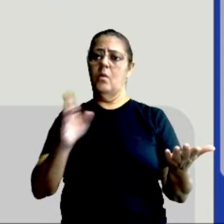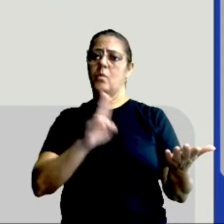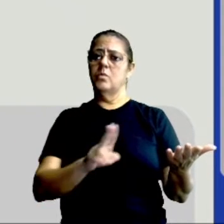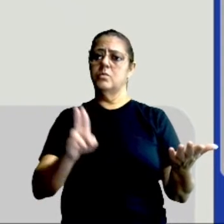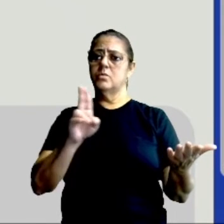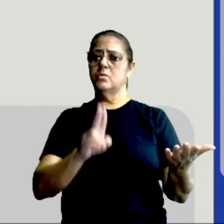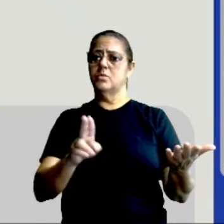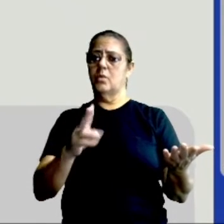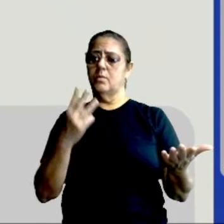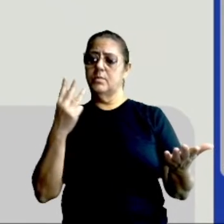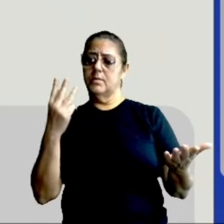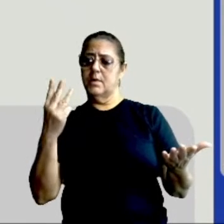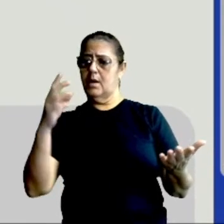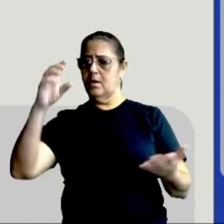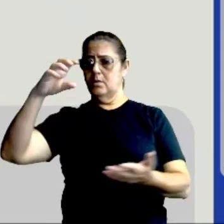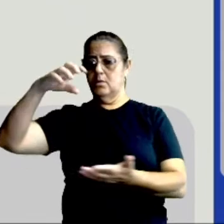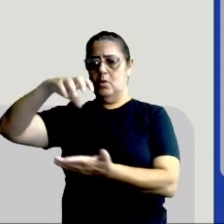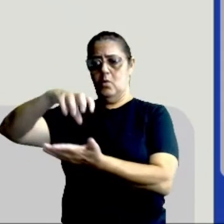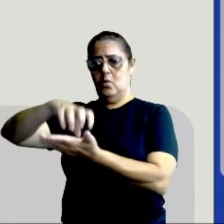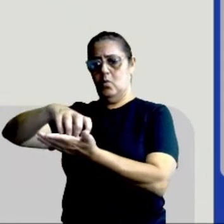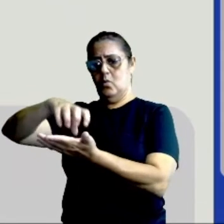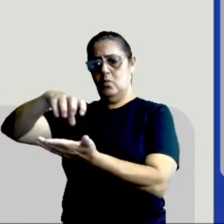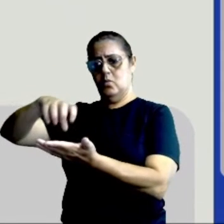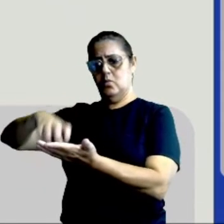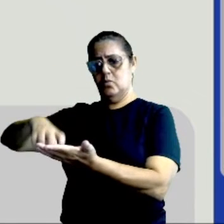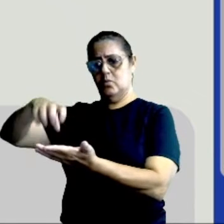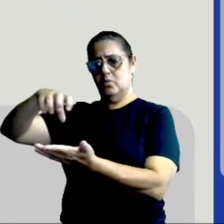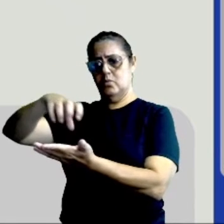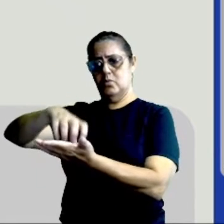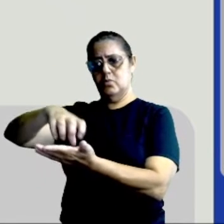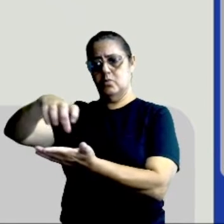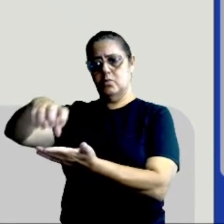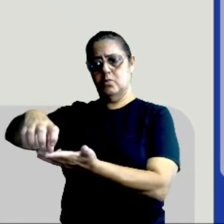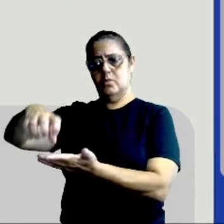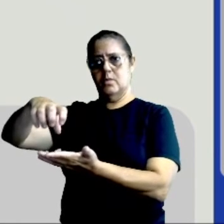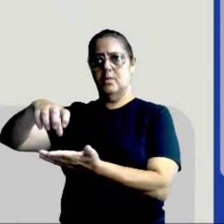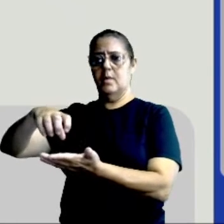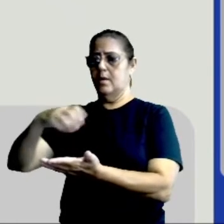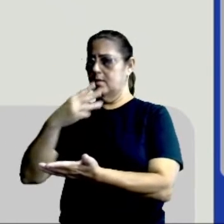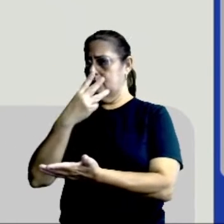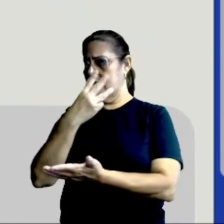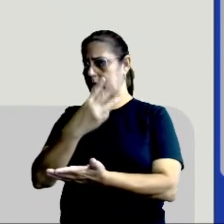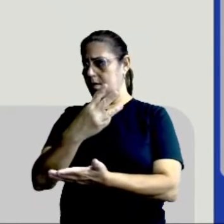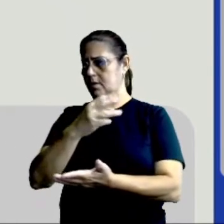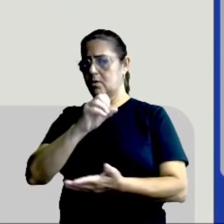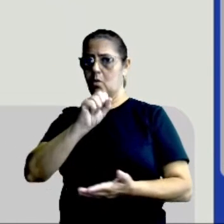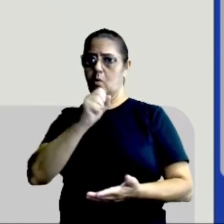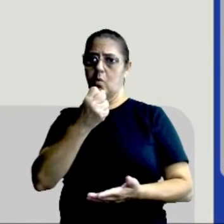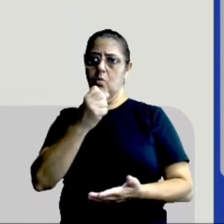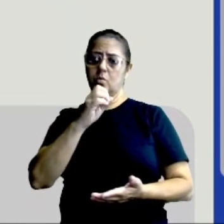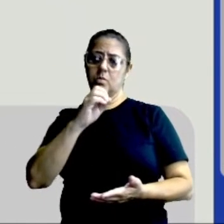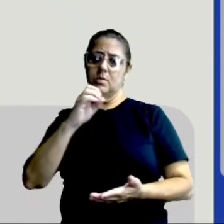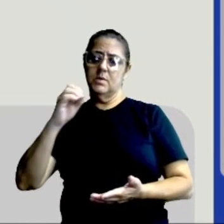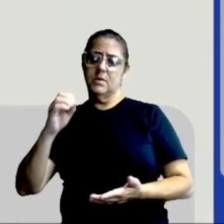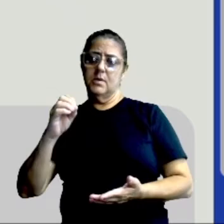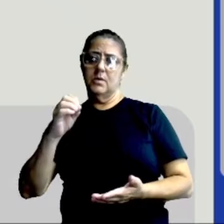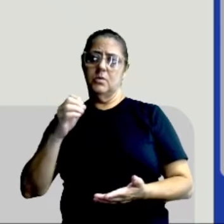usou 3 pesos. Olha aí do lado de cá. E esses pesos são conhecidos, ó. 800